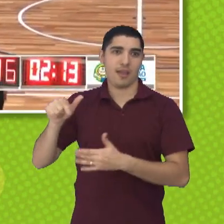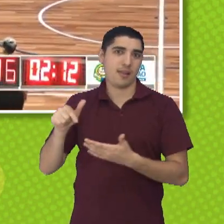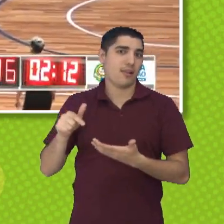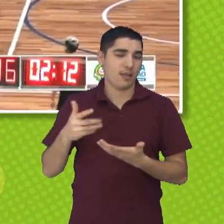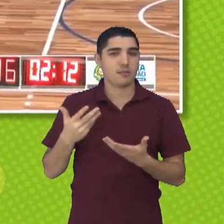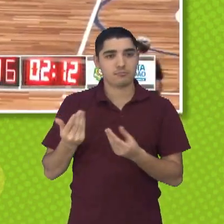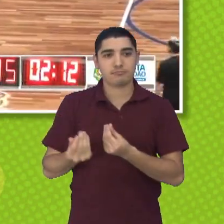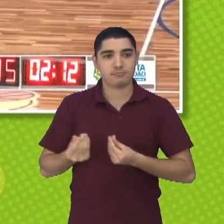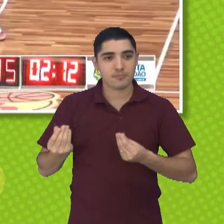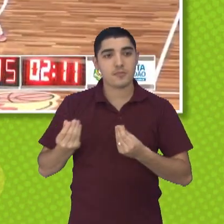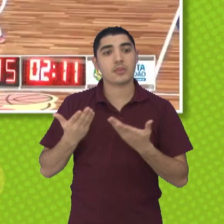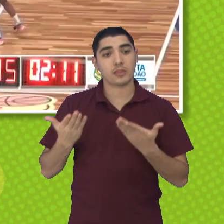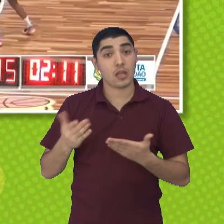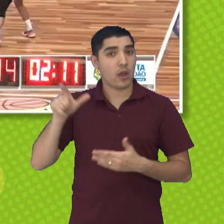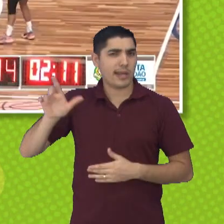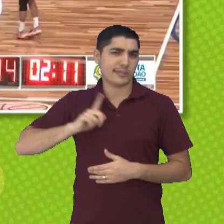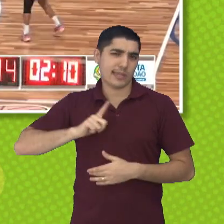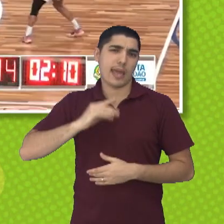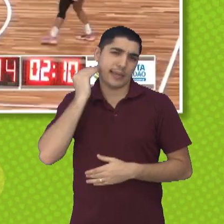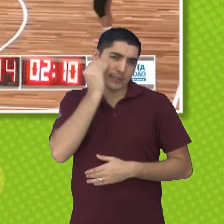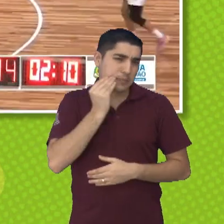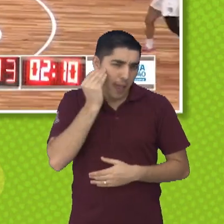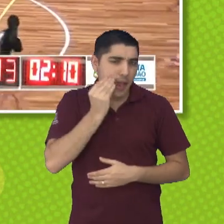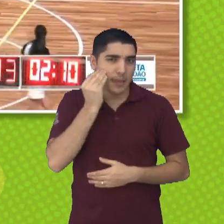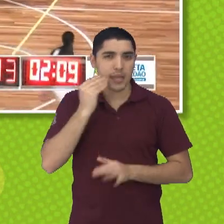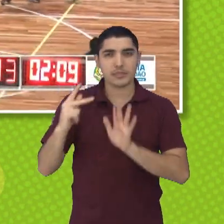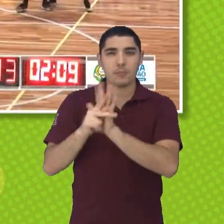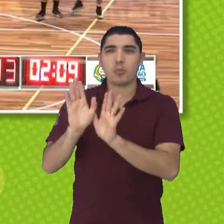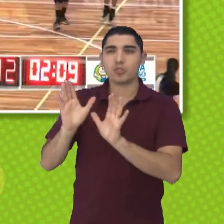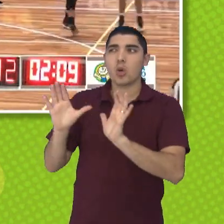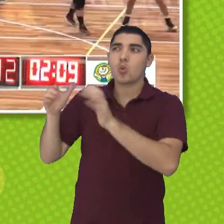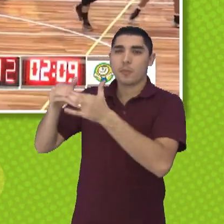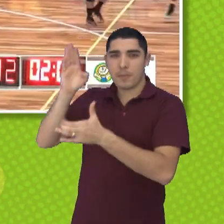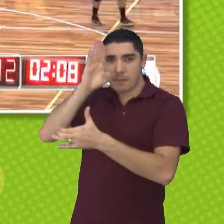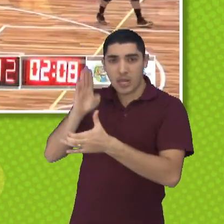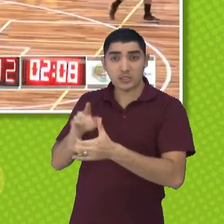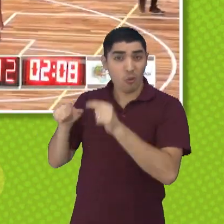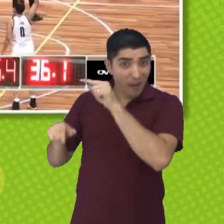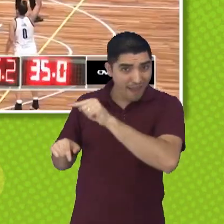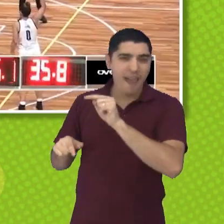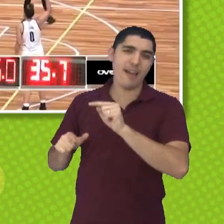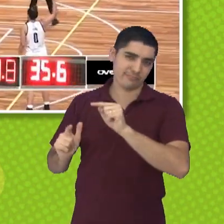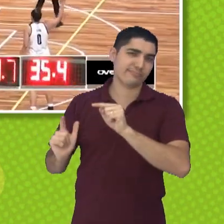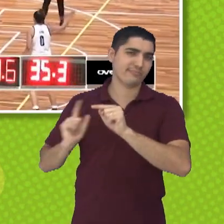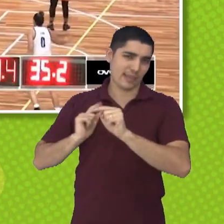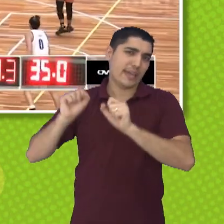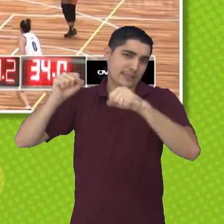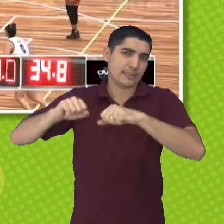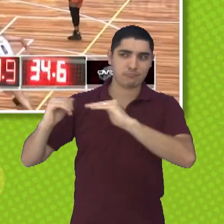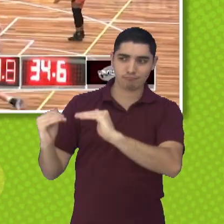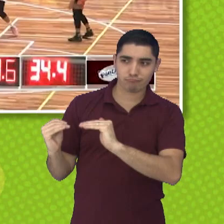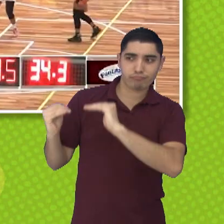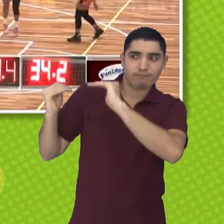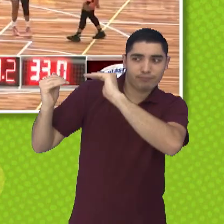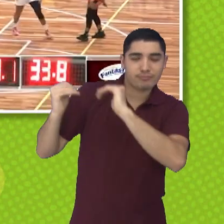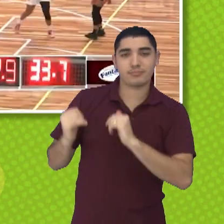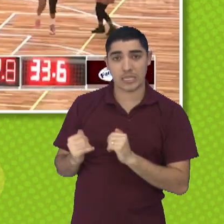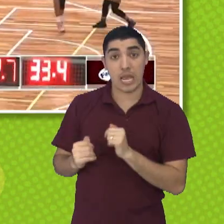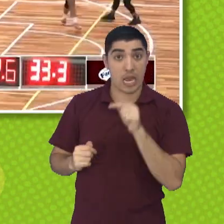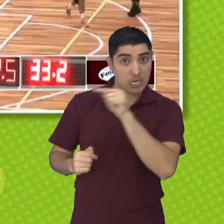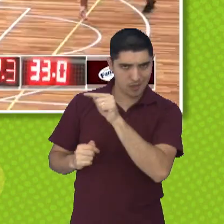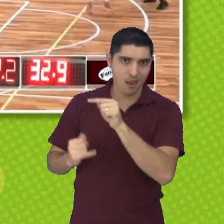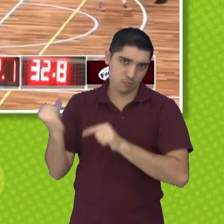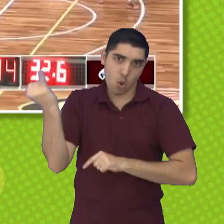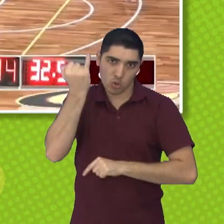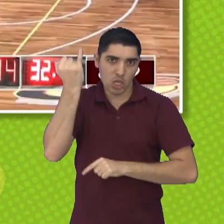essa experiência de seleção brasileira. Então, ela está num nível acima das demais jogadoras, ela vem para somar